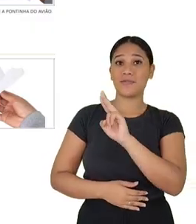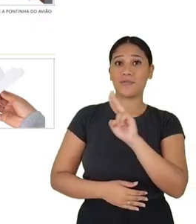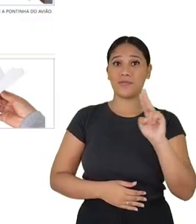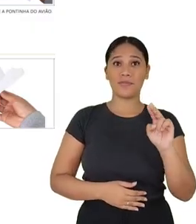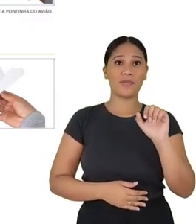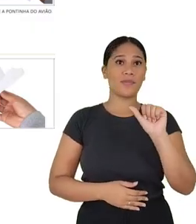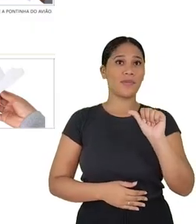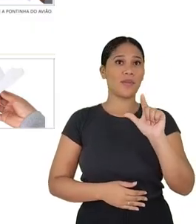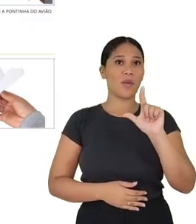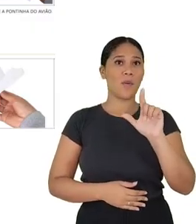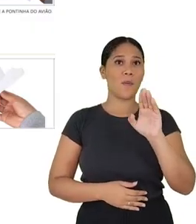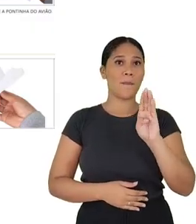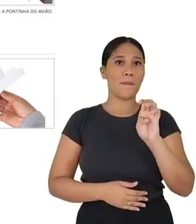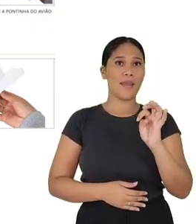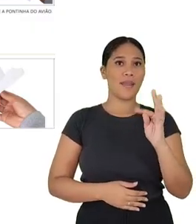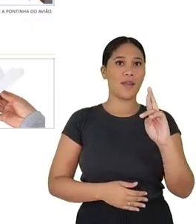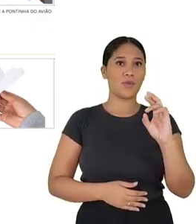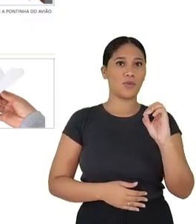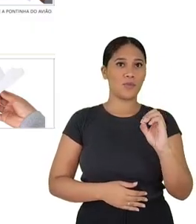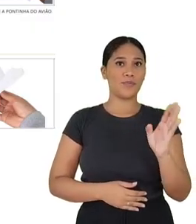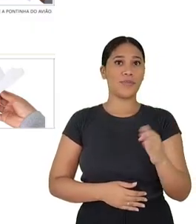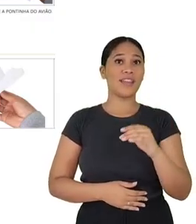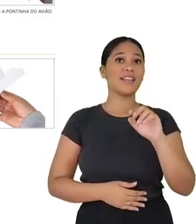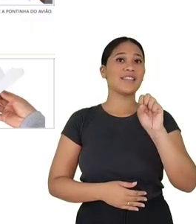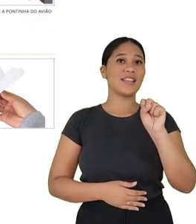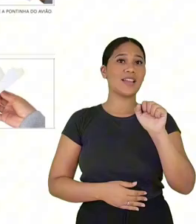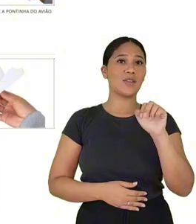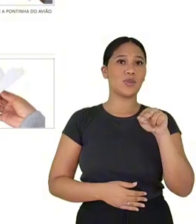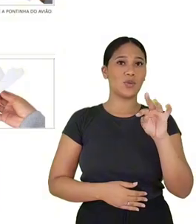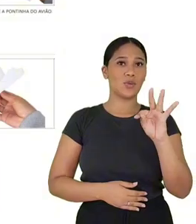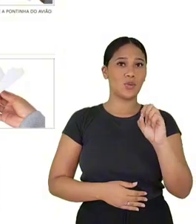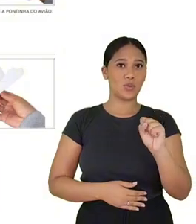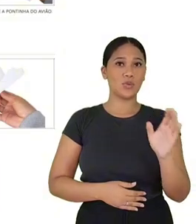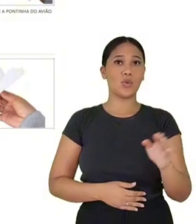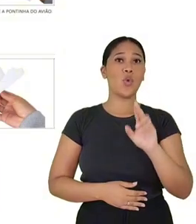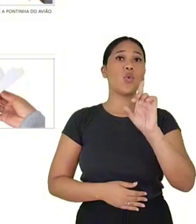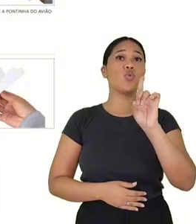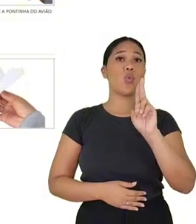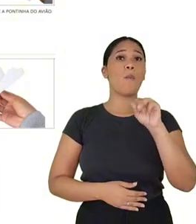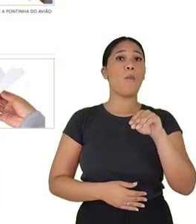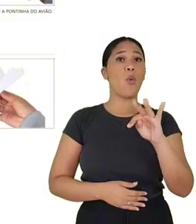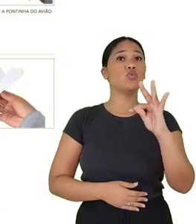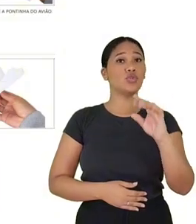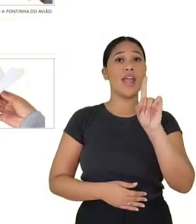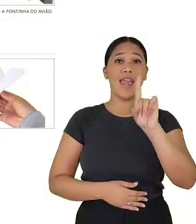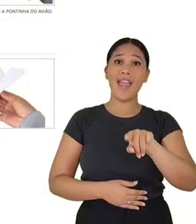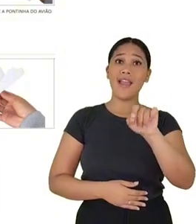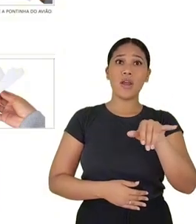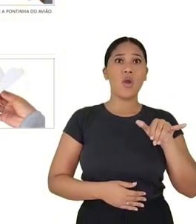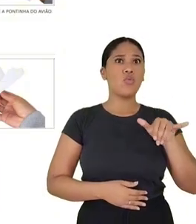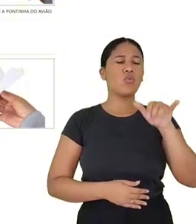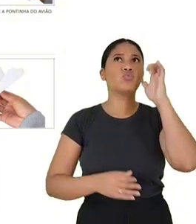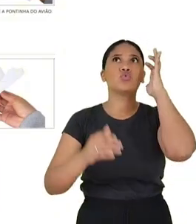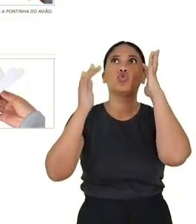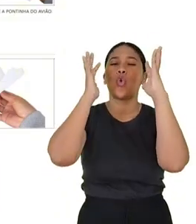foi inventado por um brasileiro chamado Alberto Santos Dumont, que realizou seu sonho de